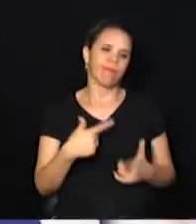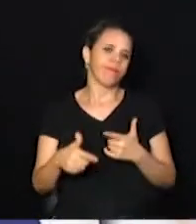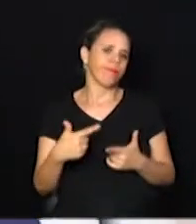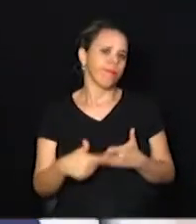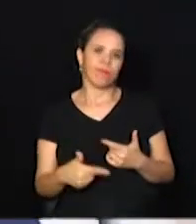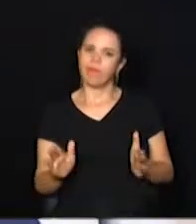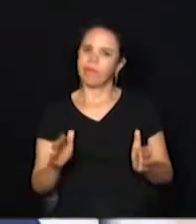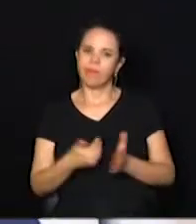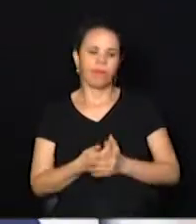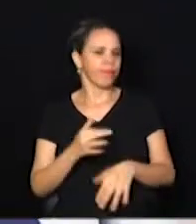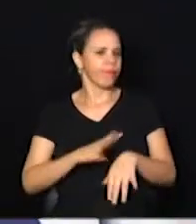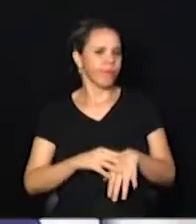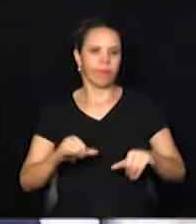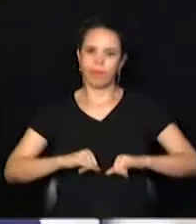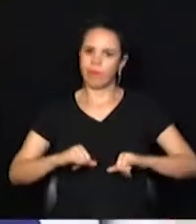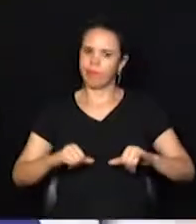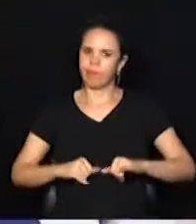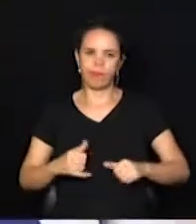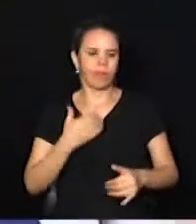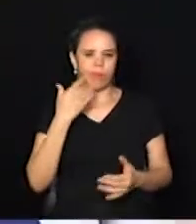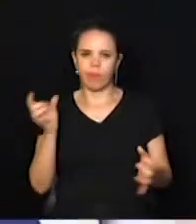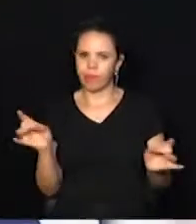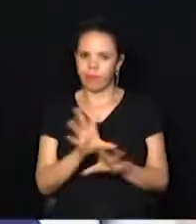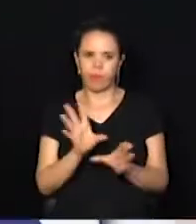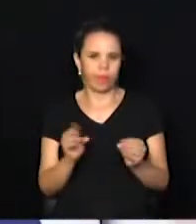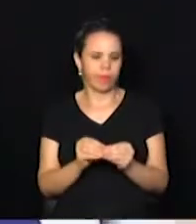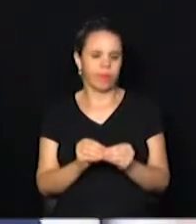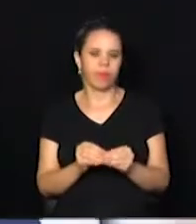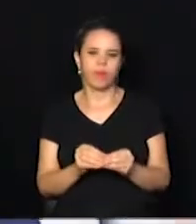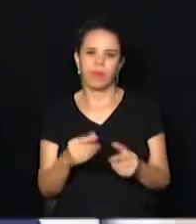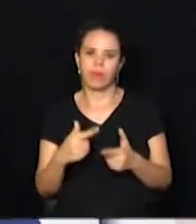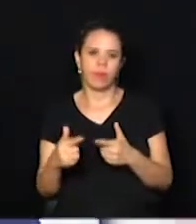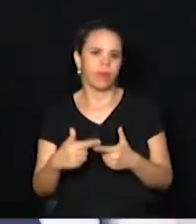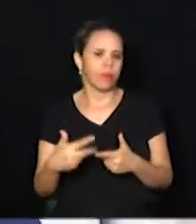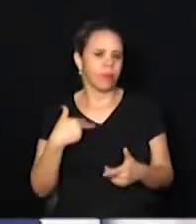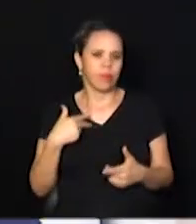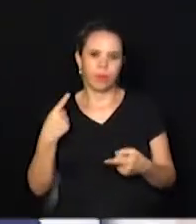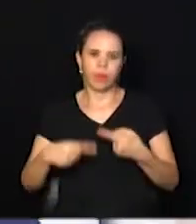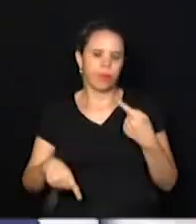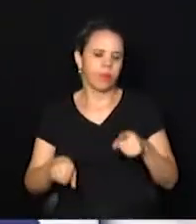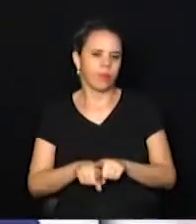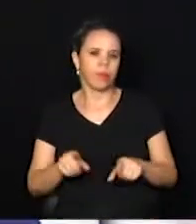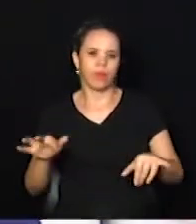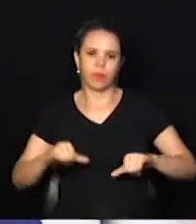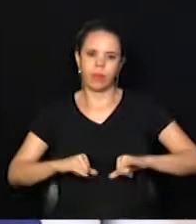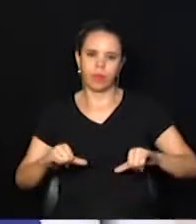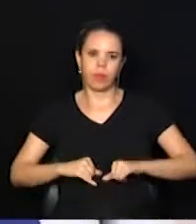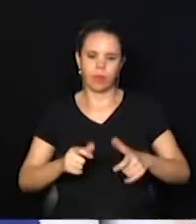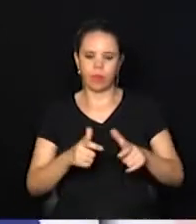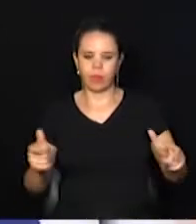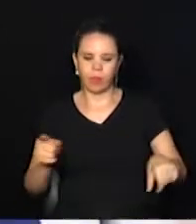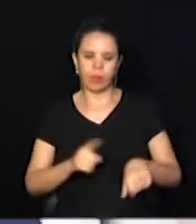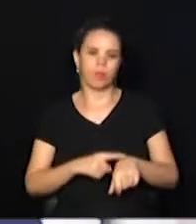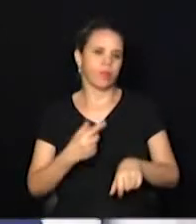se fechar, essa é uma dor que não vai silenciar, porque a impunidade, ela aumenta a dor, ela faz a dor aumentar com o tempo, ela